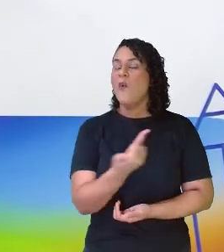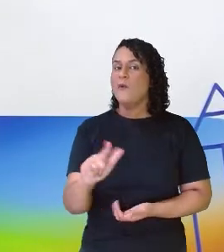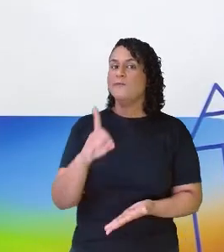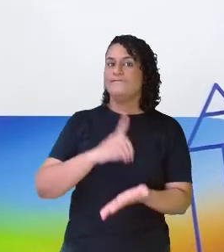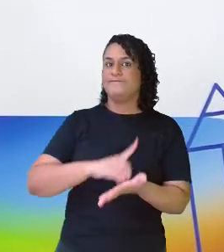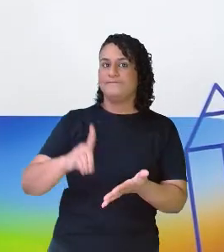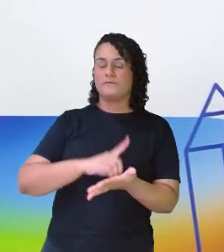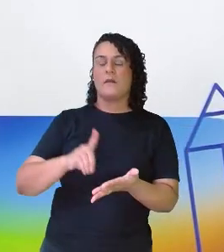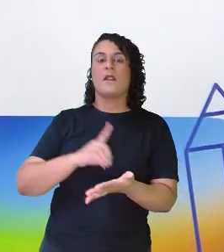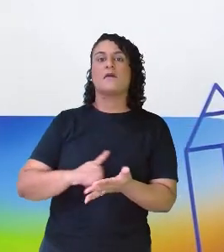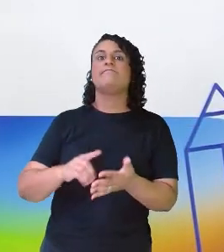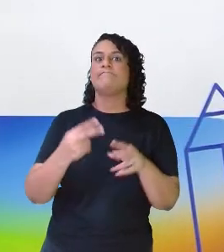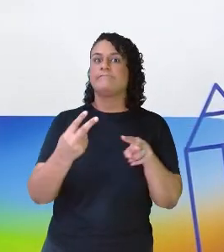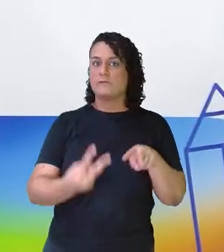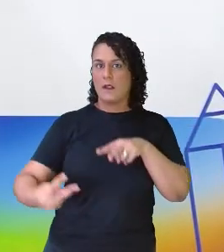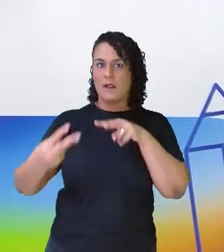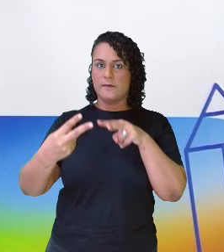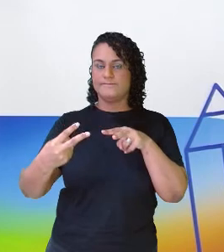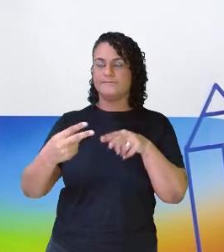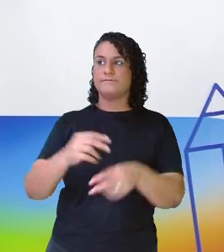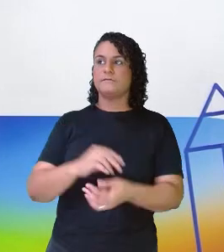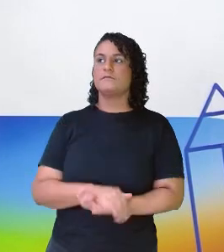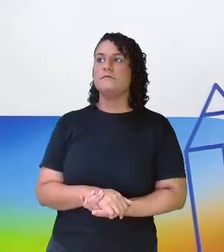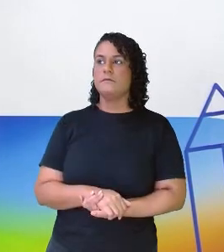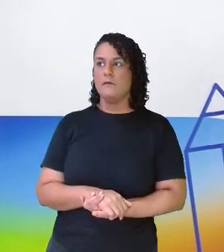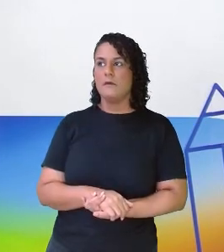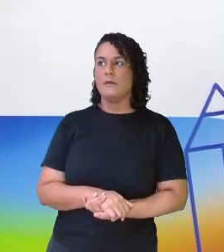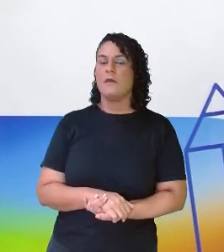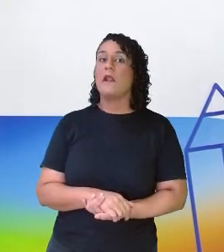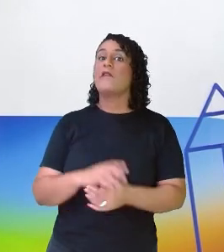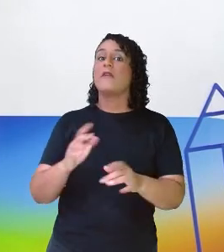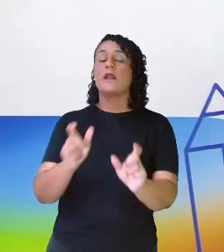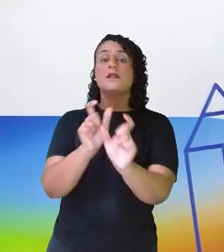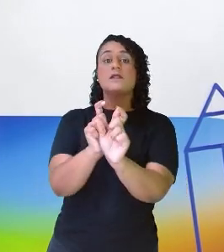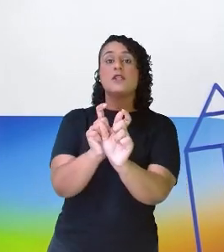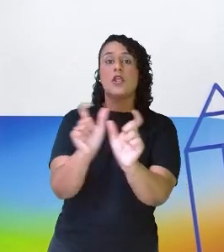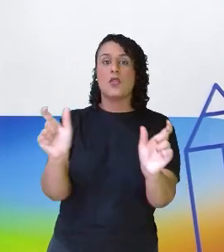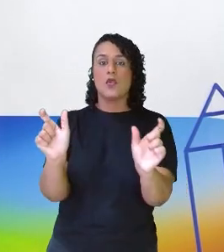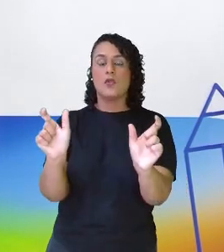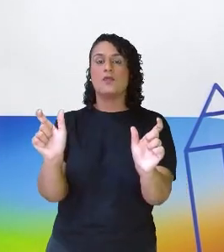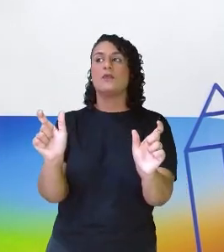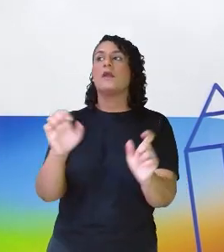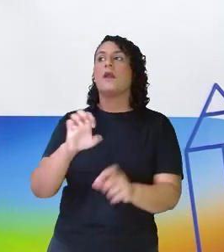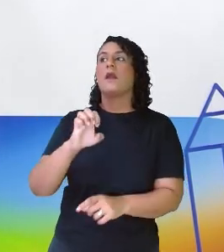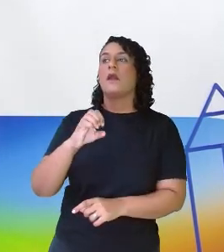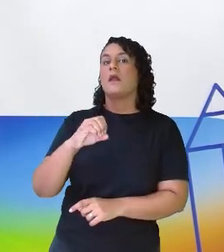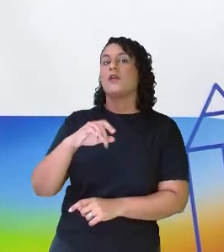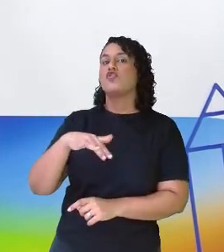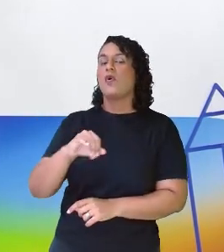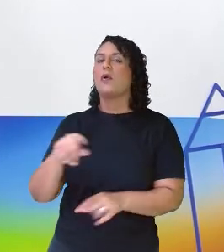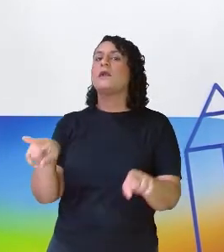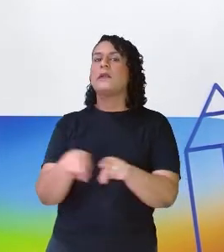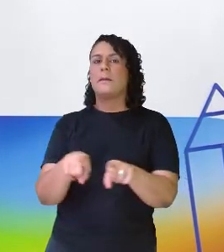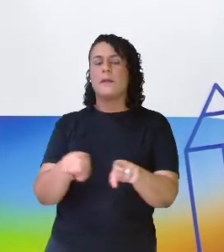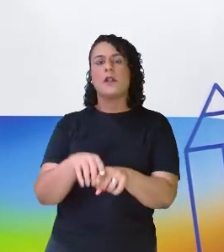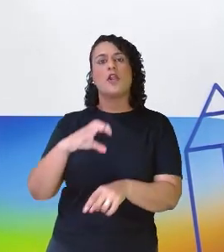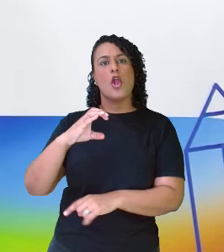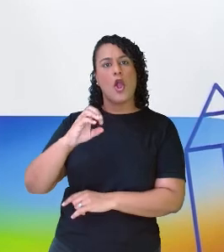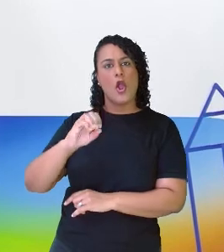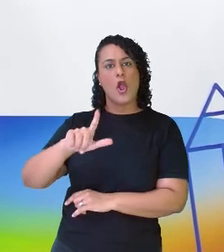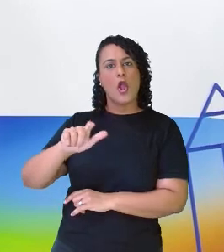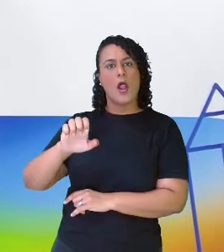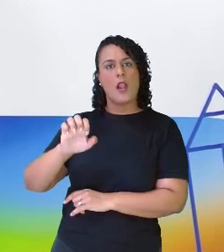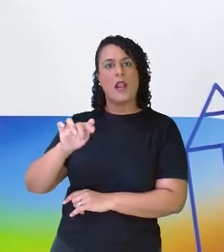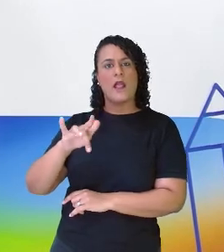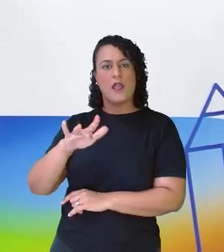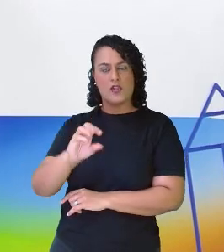dicionário, ele vai um pouco mais além, ó. Sinônimos de escola. Escola é sinônimo de colégio. Ele continua aqui